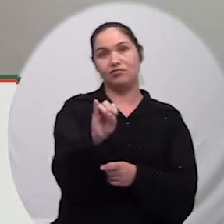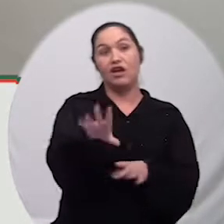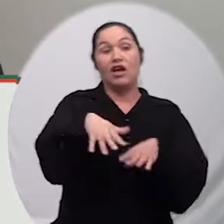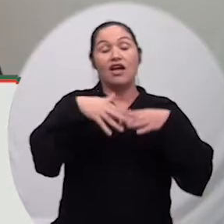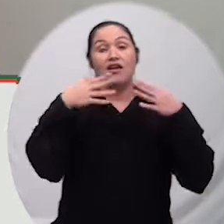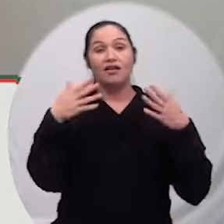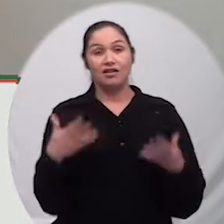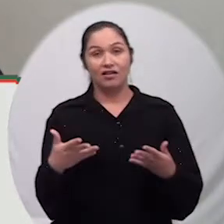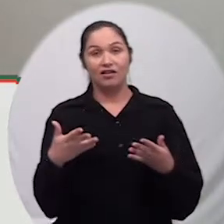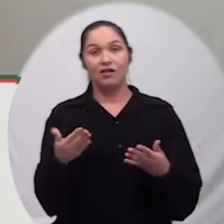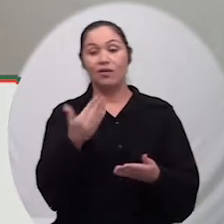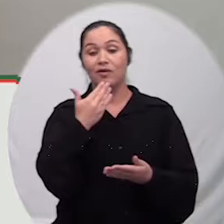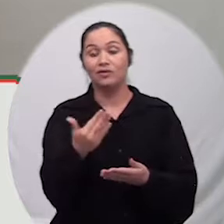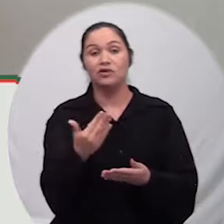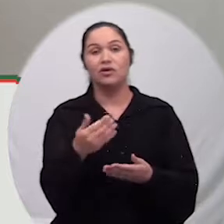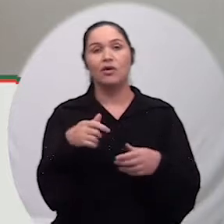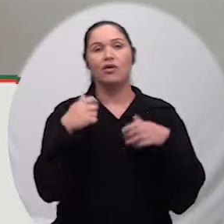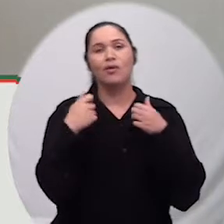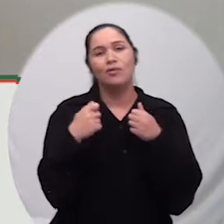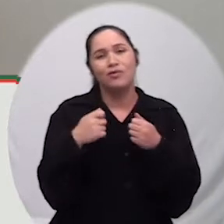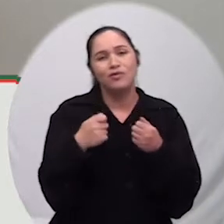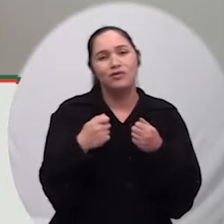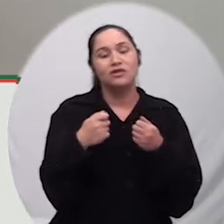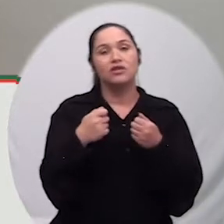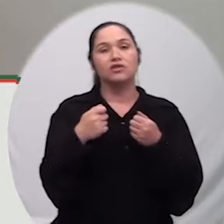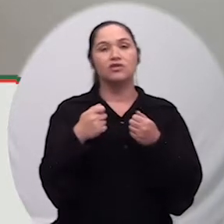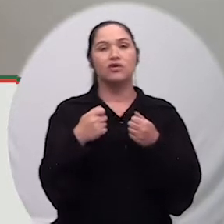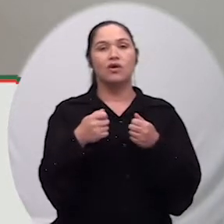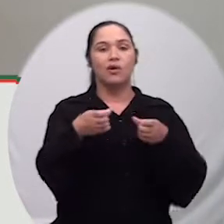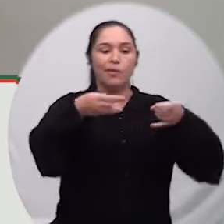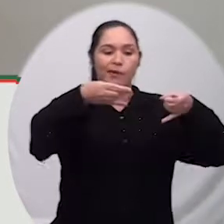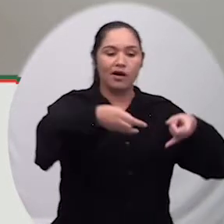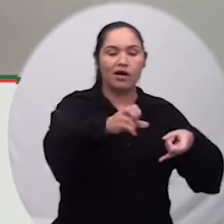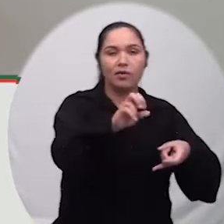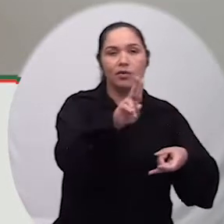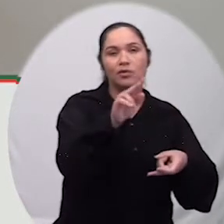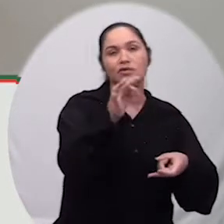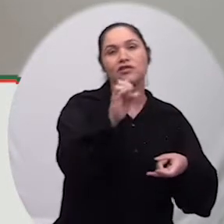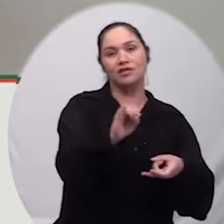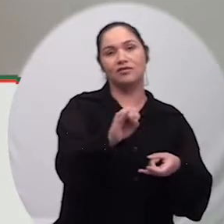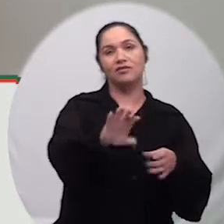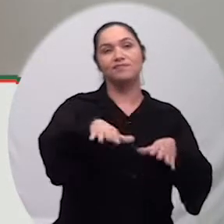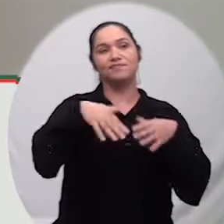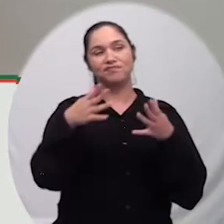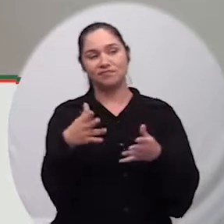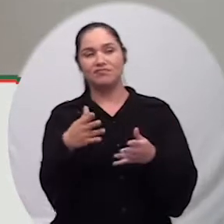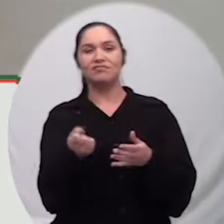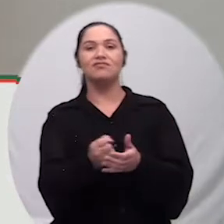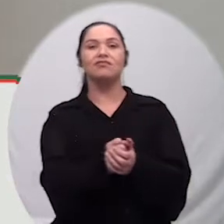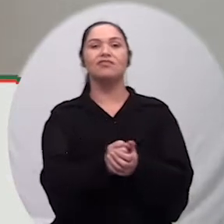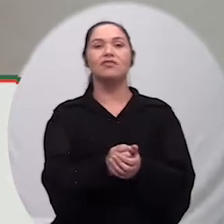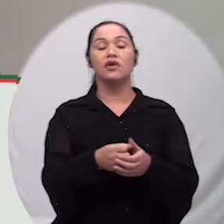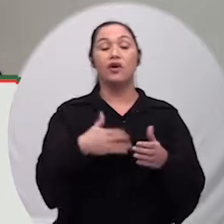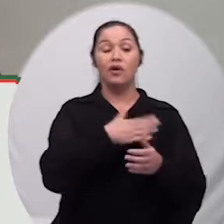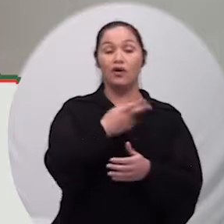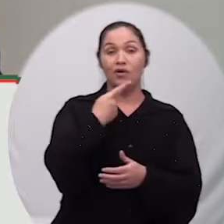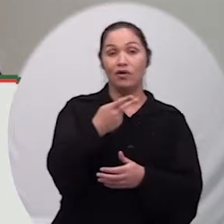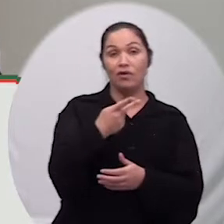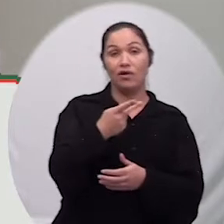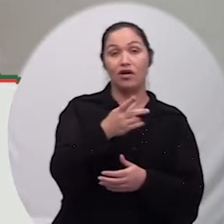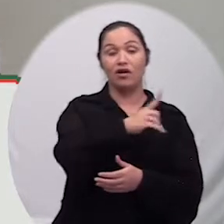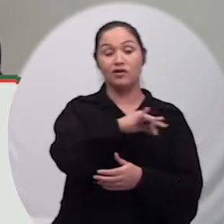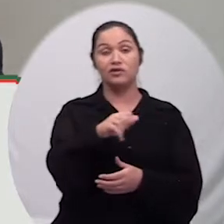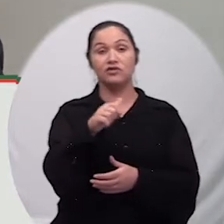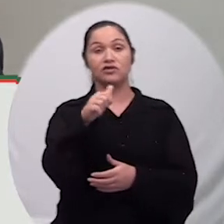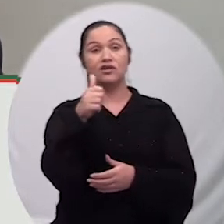leito de hoje para amanhã, mas a partir do dia 17, todo o hospital materno e os novos leitos de UTI, que